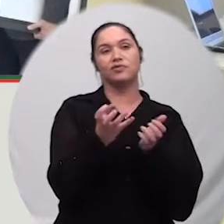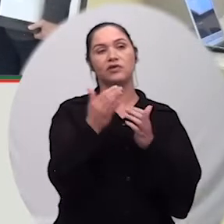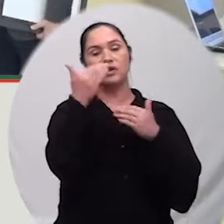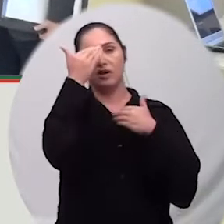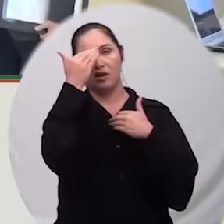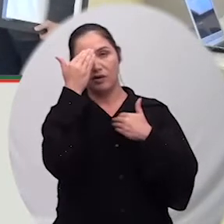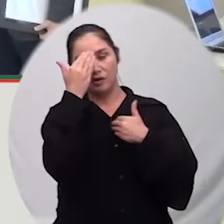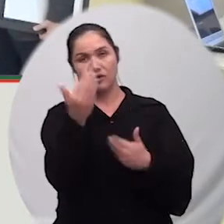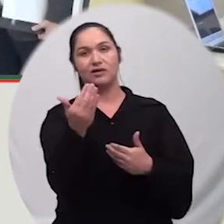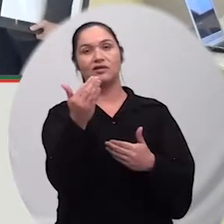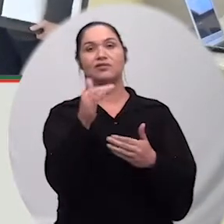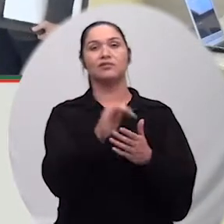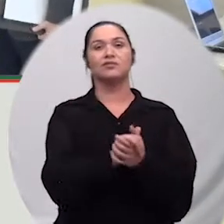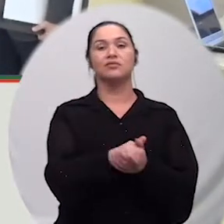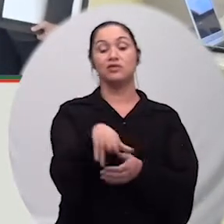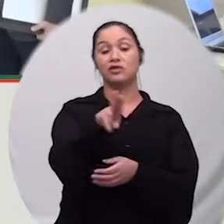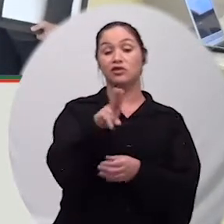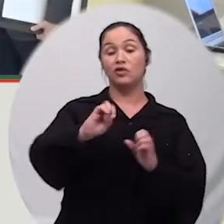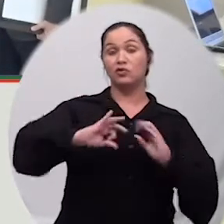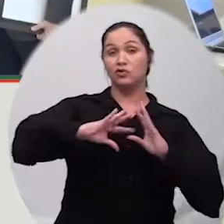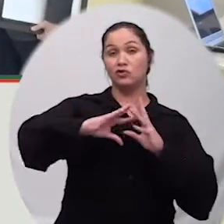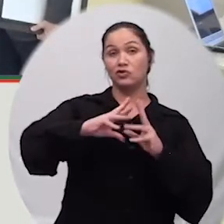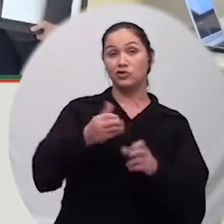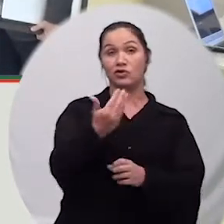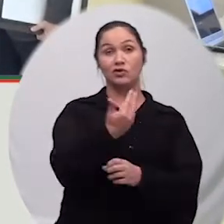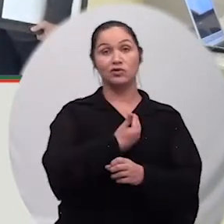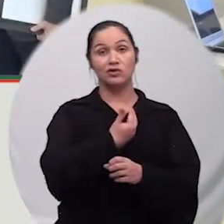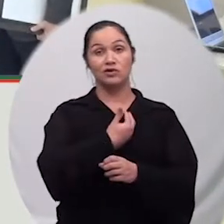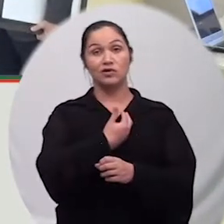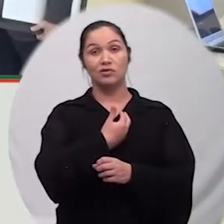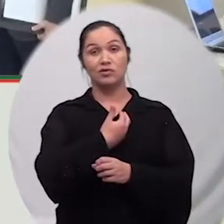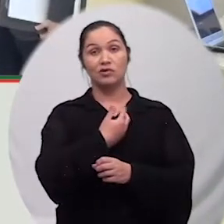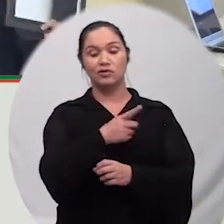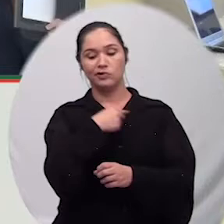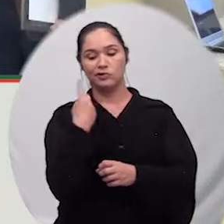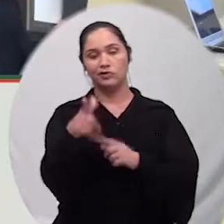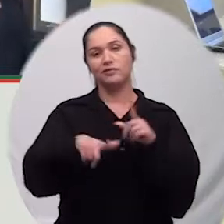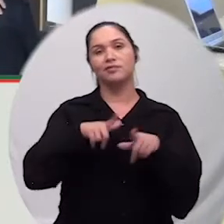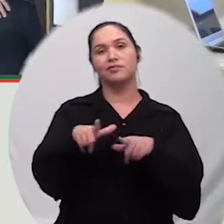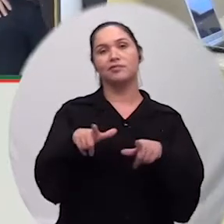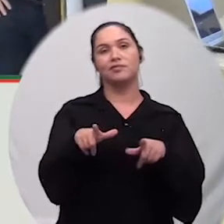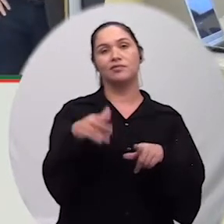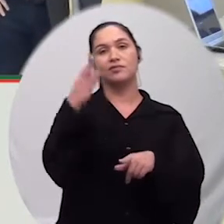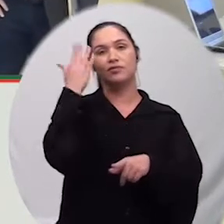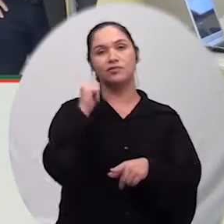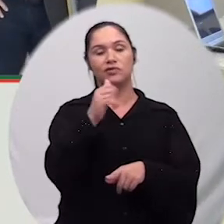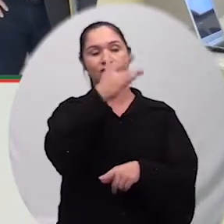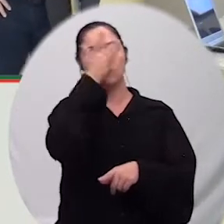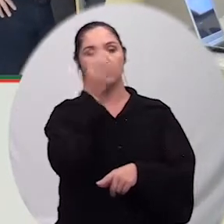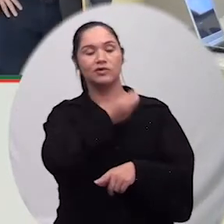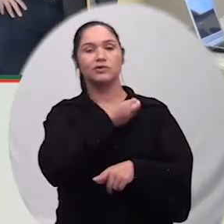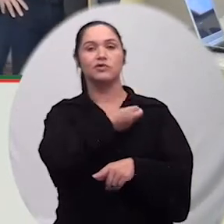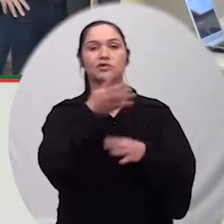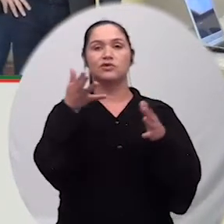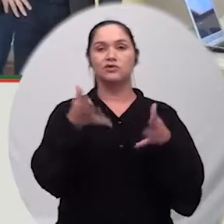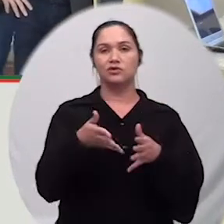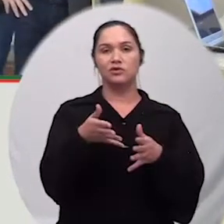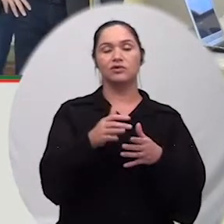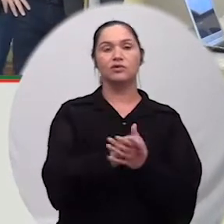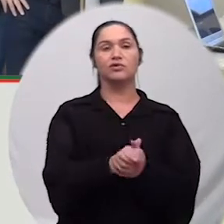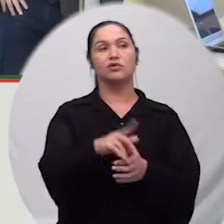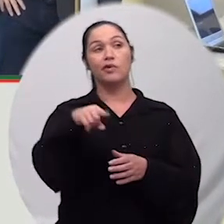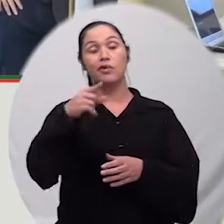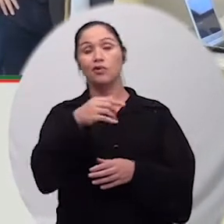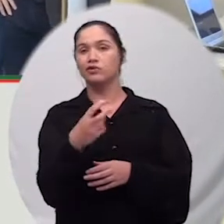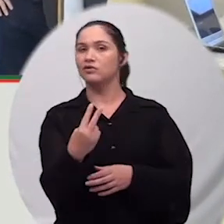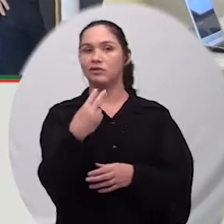teus companheiros do Espaço esse dia que é muito importante para nós. Alguns de nós estamos aqui hoje, os outros não estão por